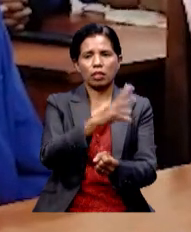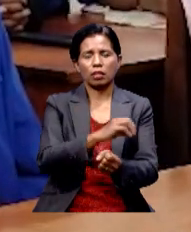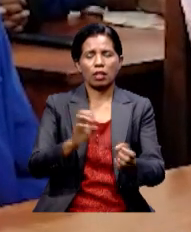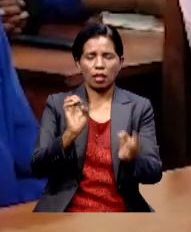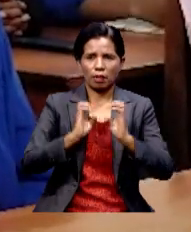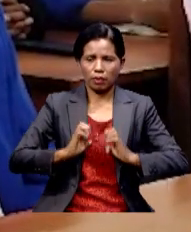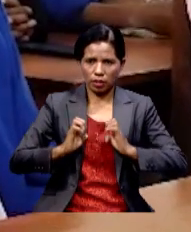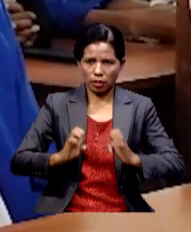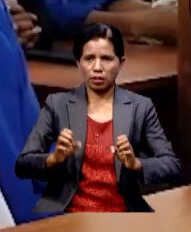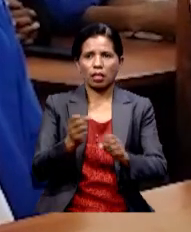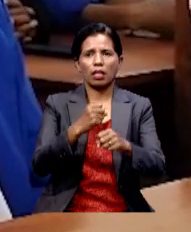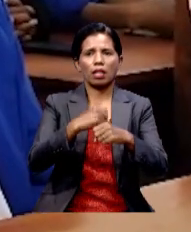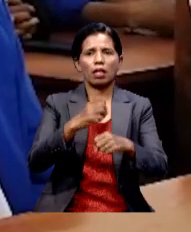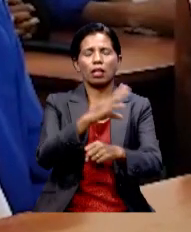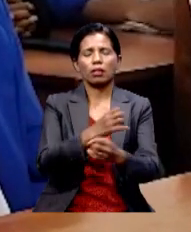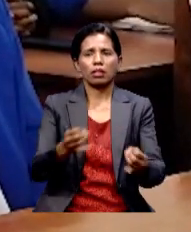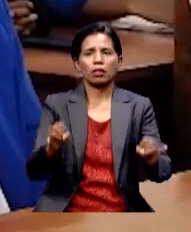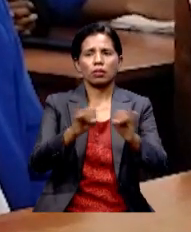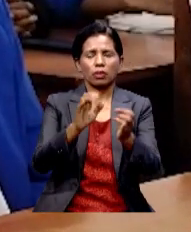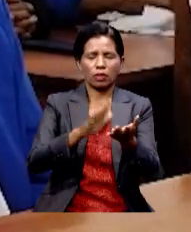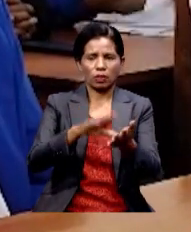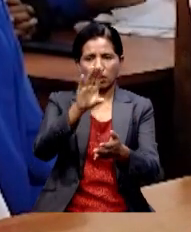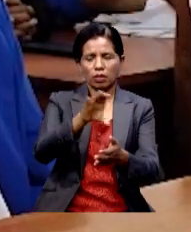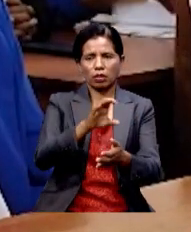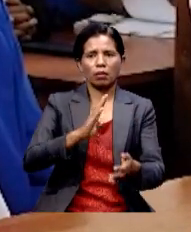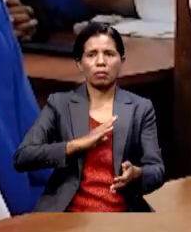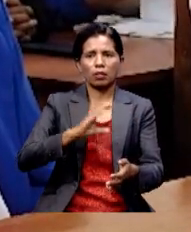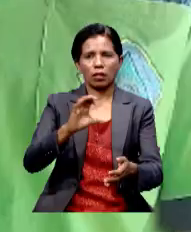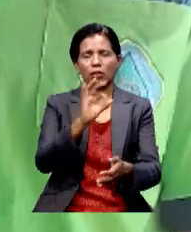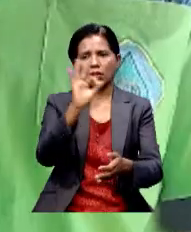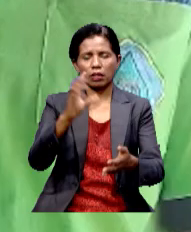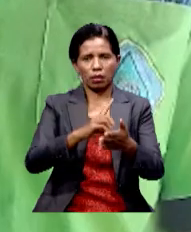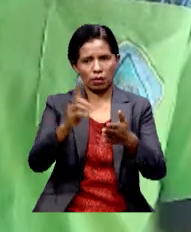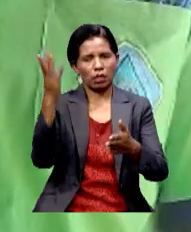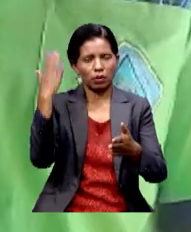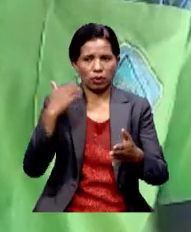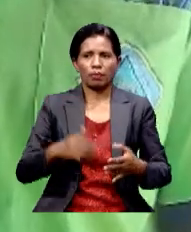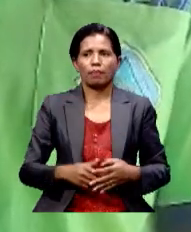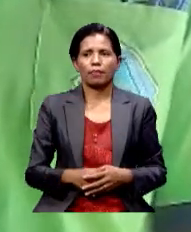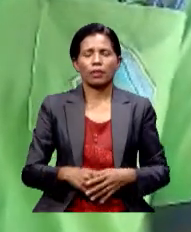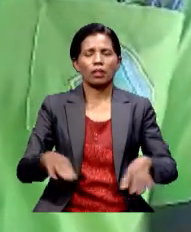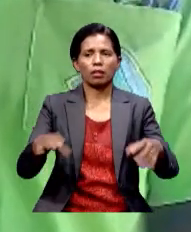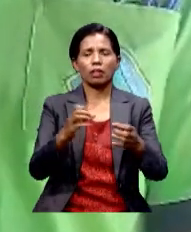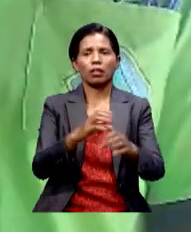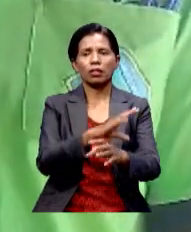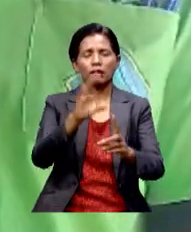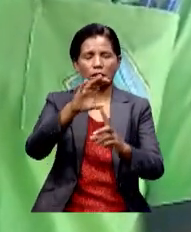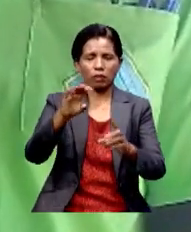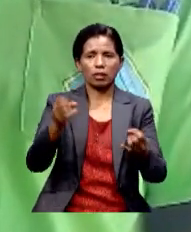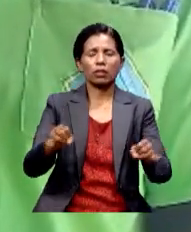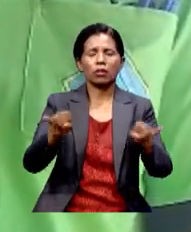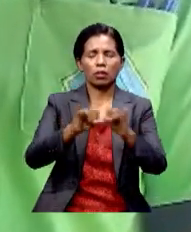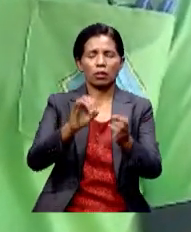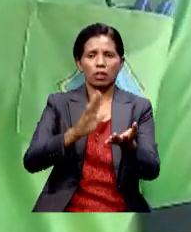Care, neberealiza e Instituto Superior Cristal Polo Balcão, sexta-feira, semana cotu. Coordenador do Instituto Superior Cristal Polo